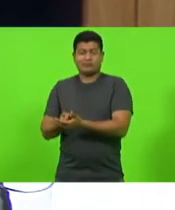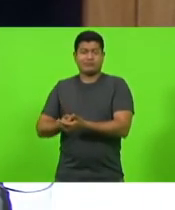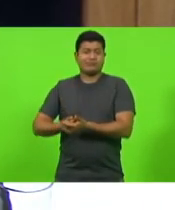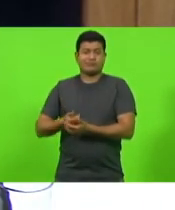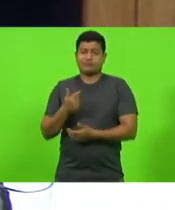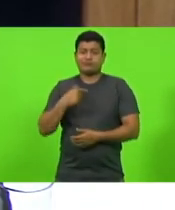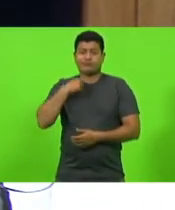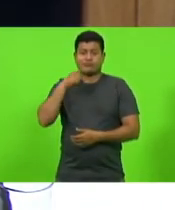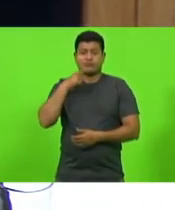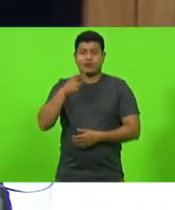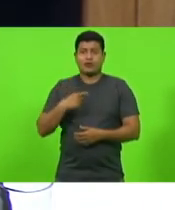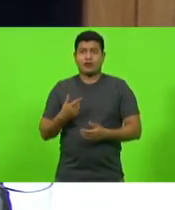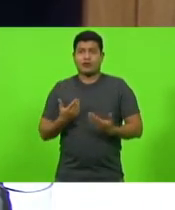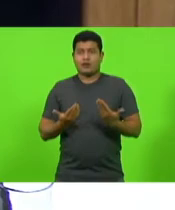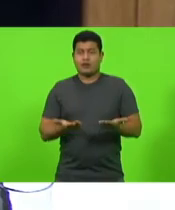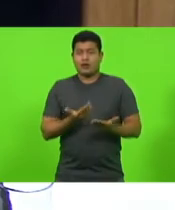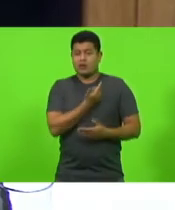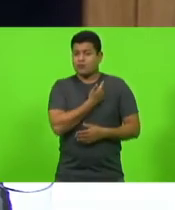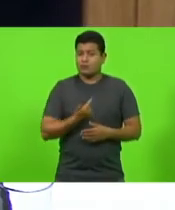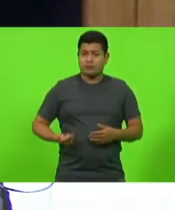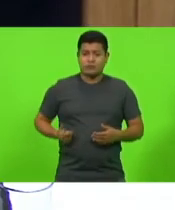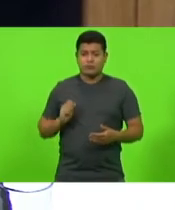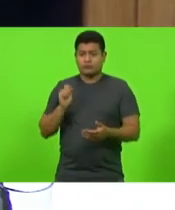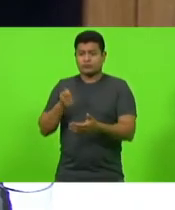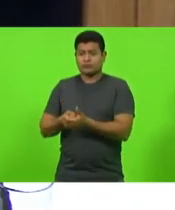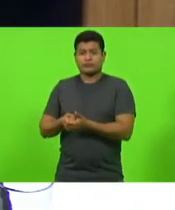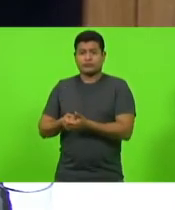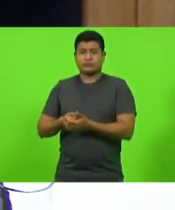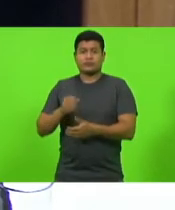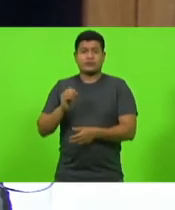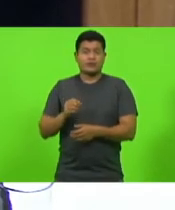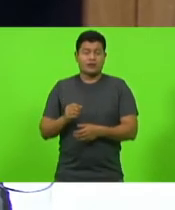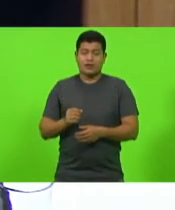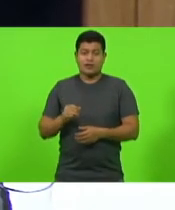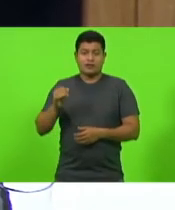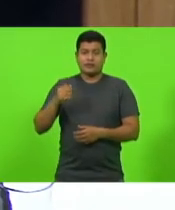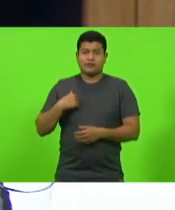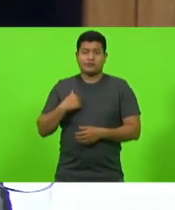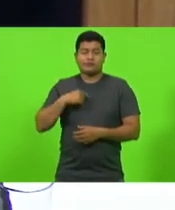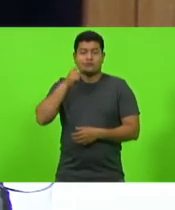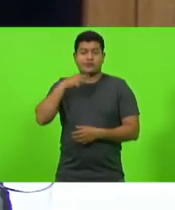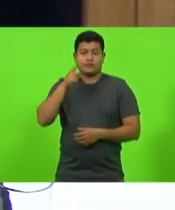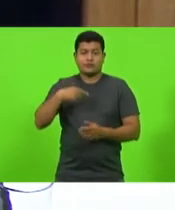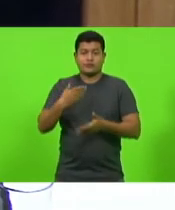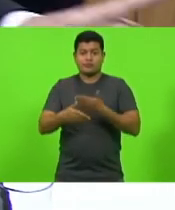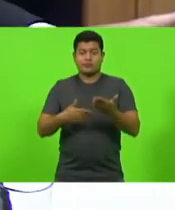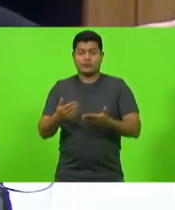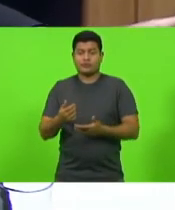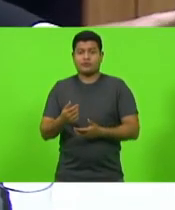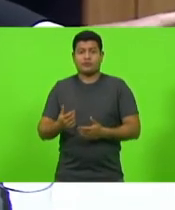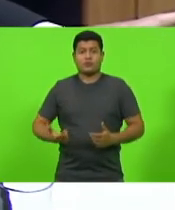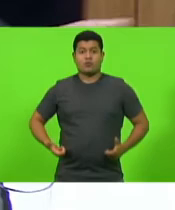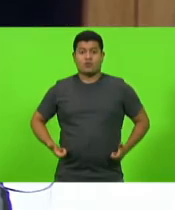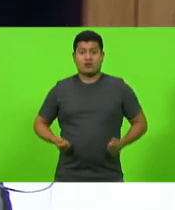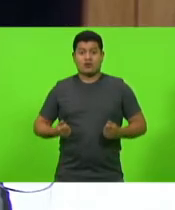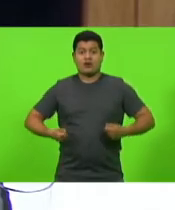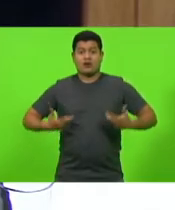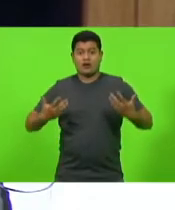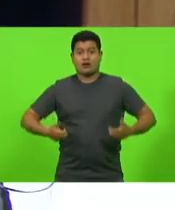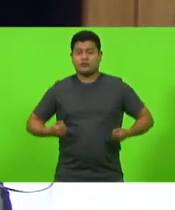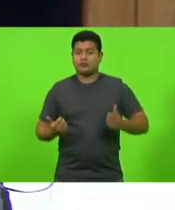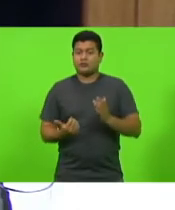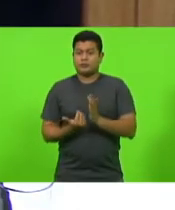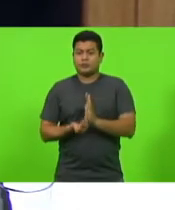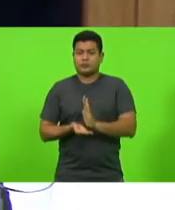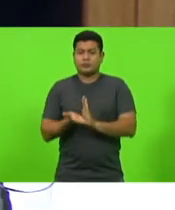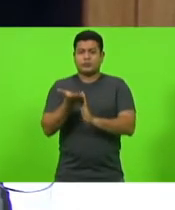Quando o governador não paga as emendas, aumenta, e aí quem perde é o povo, porque além da demora, tem que pagar mais